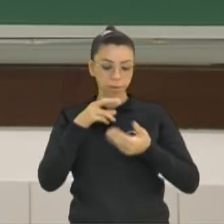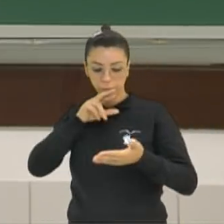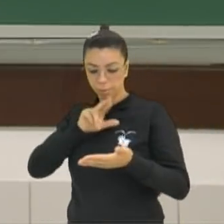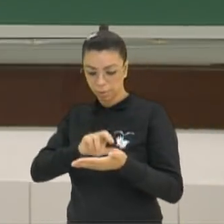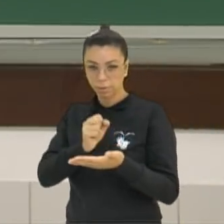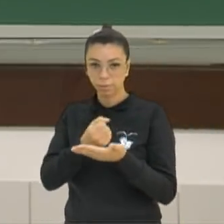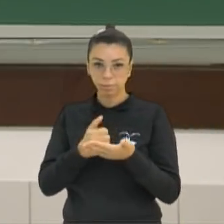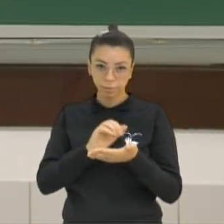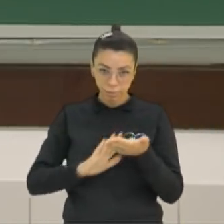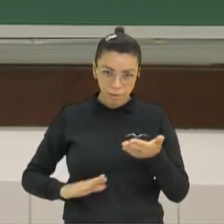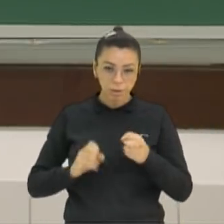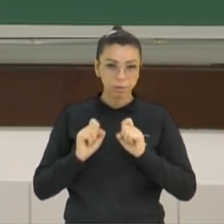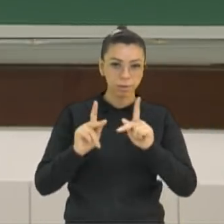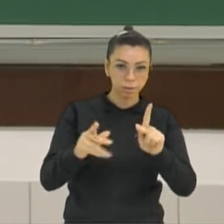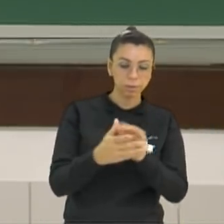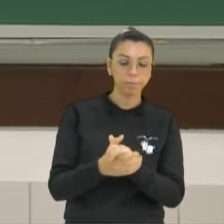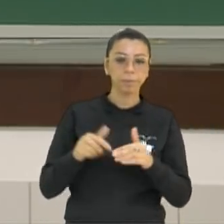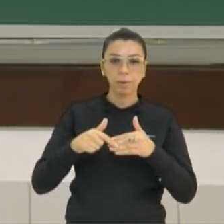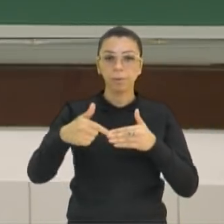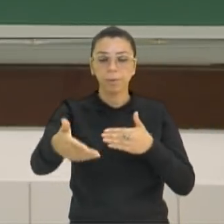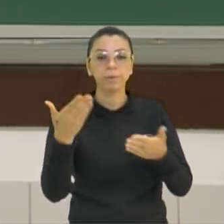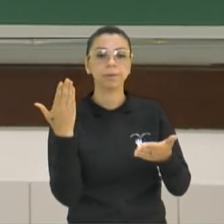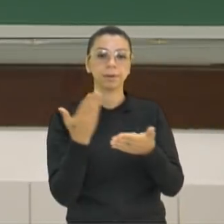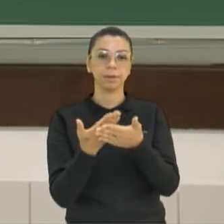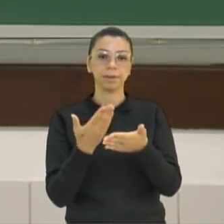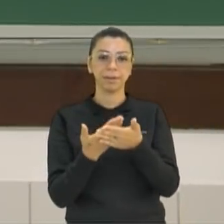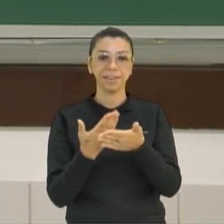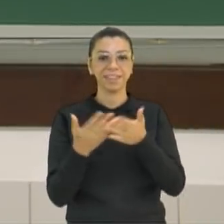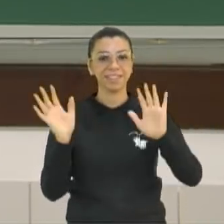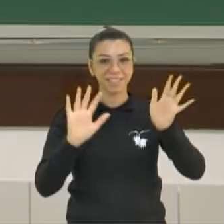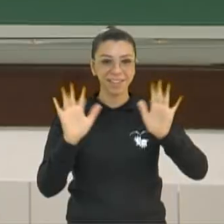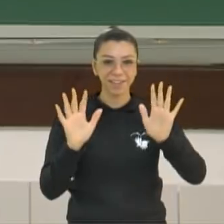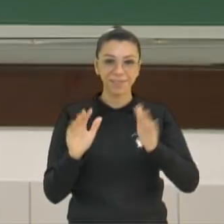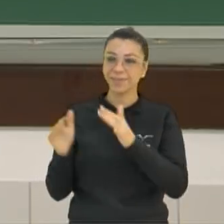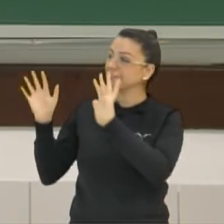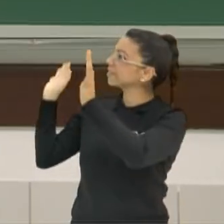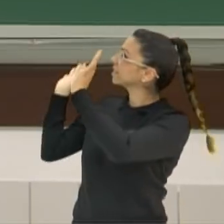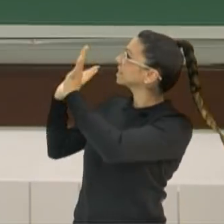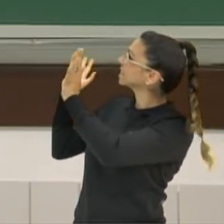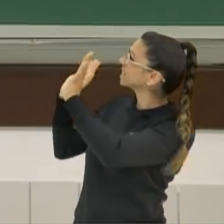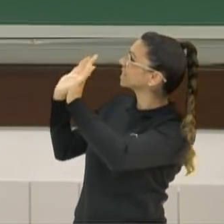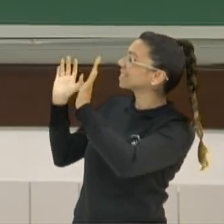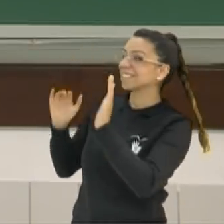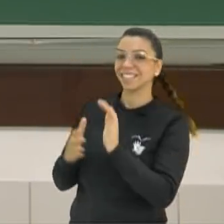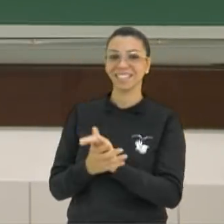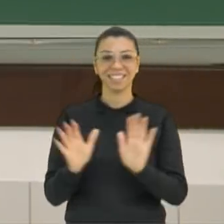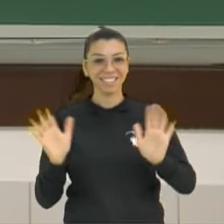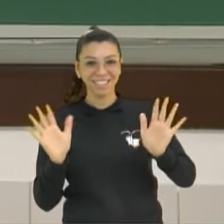atividades. Certinho, gente? Vejo vocês na próxima aula. Bye! Bye!